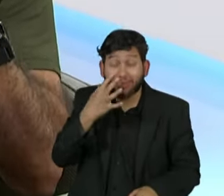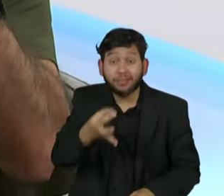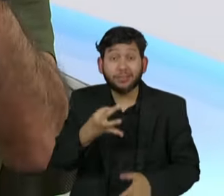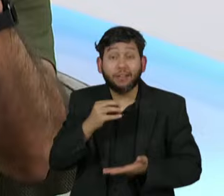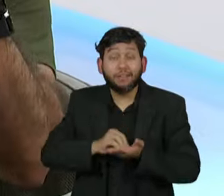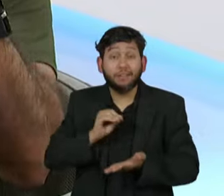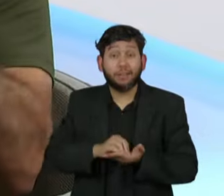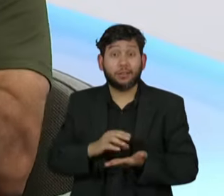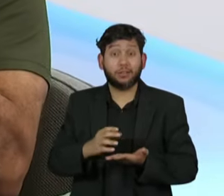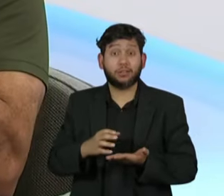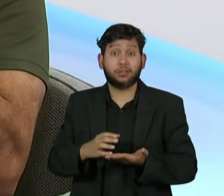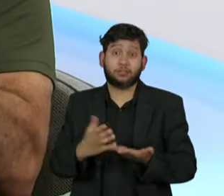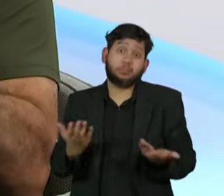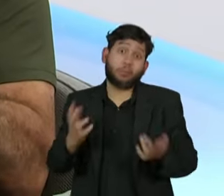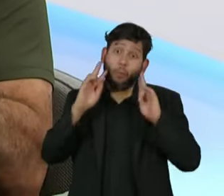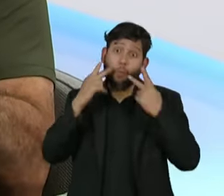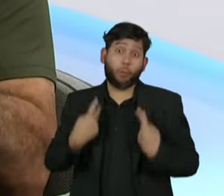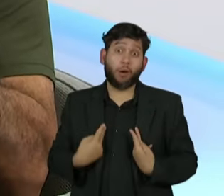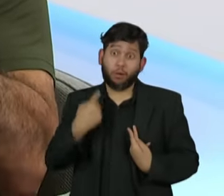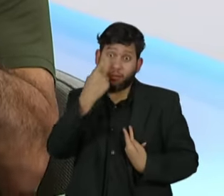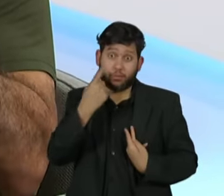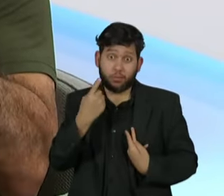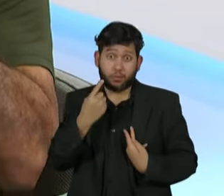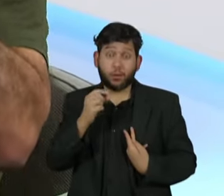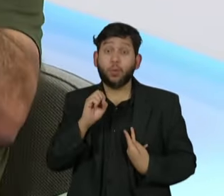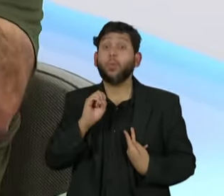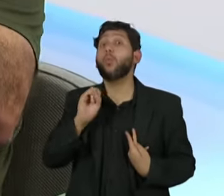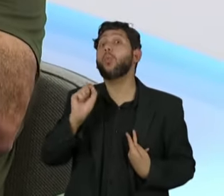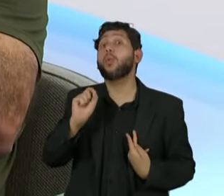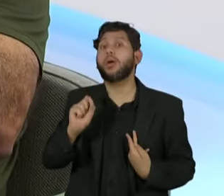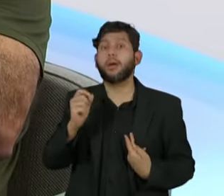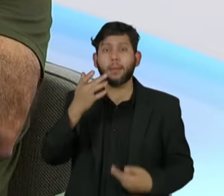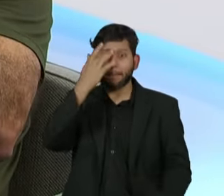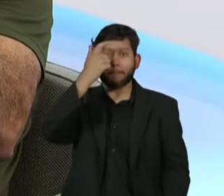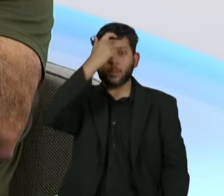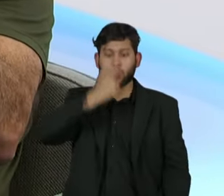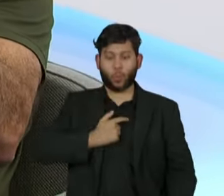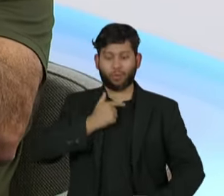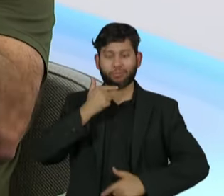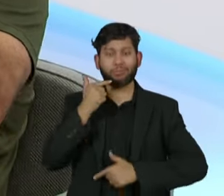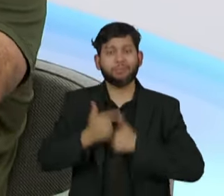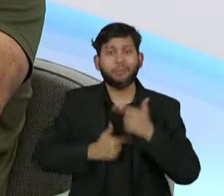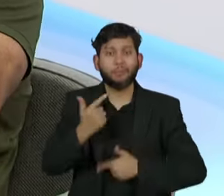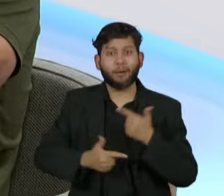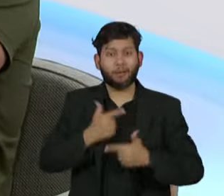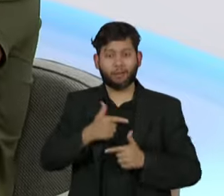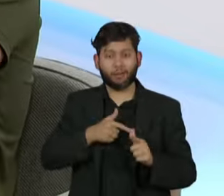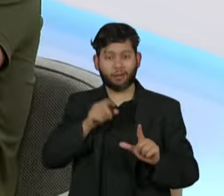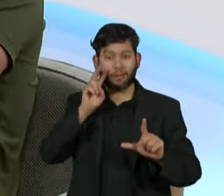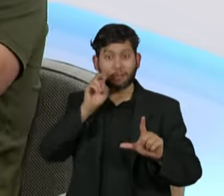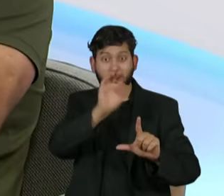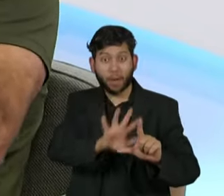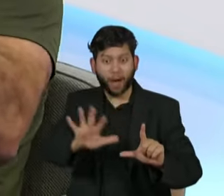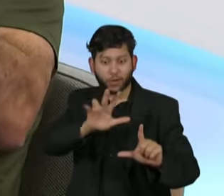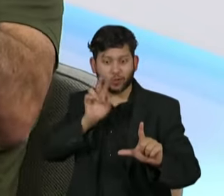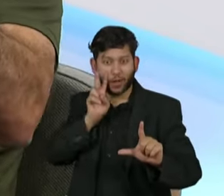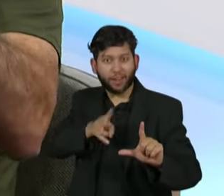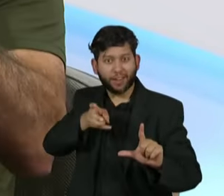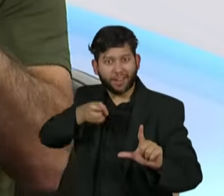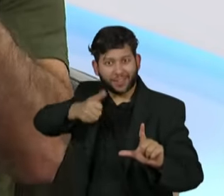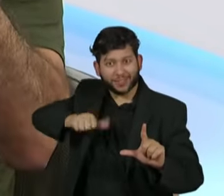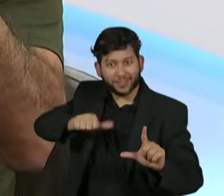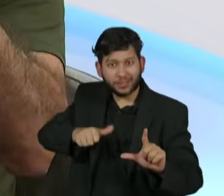Muito provavelmente no Médio prazo o papel do analista de imagens médicas imagem de qualquer coisa